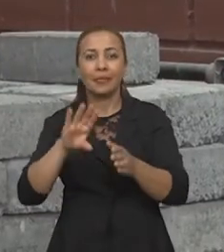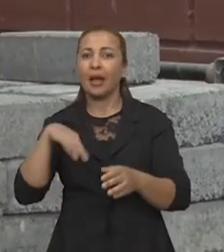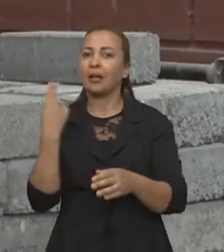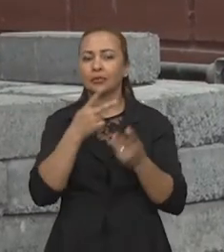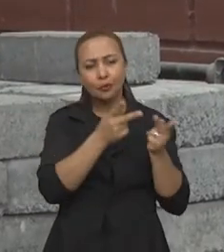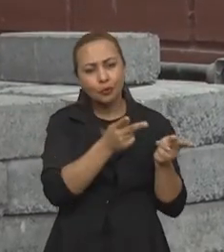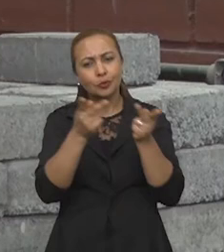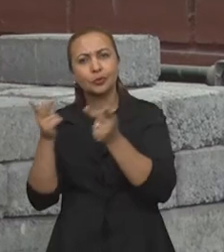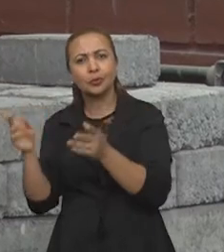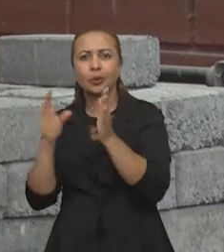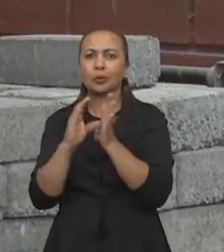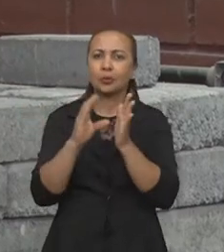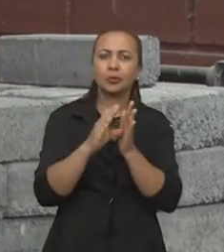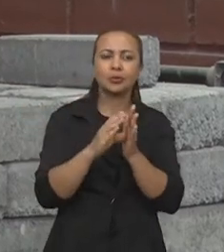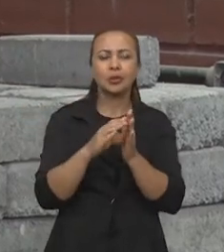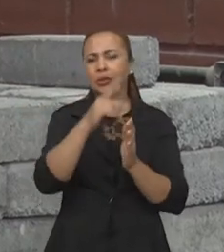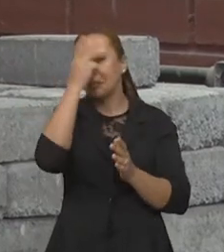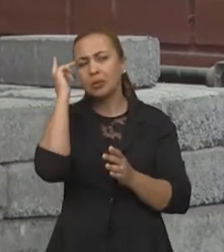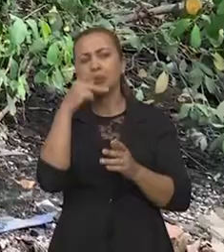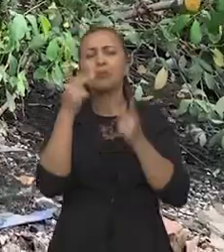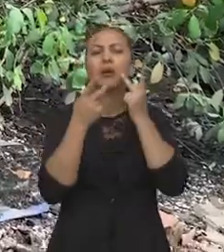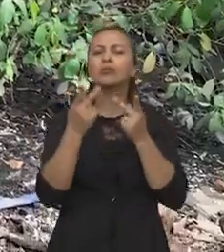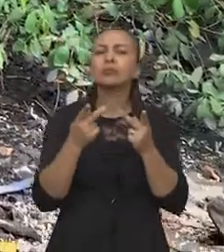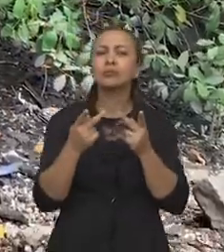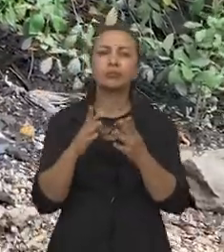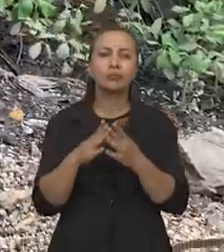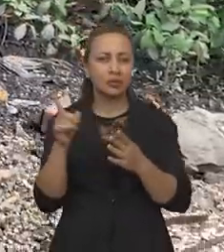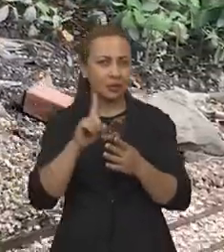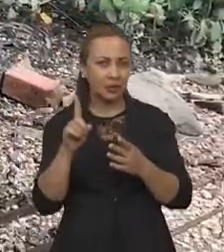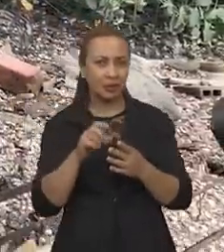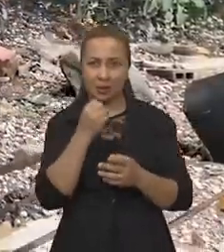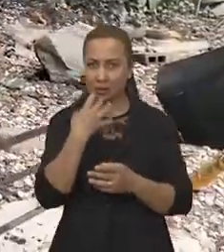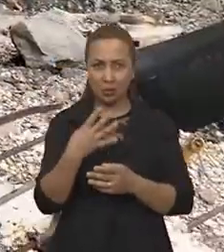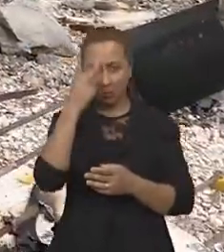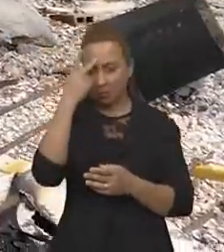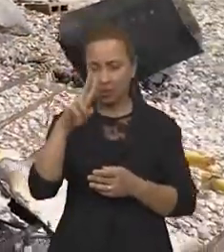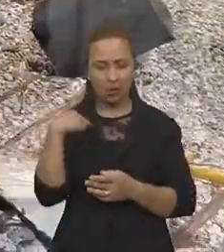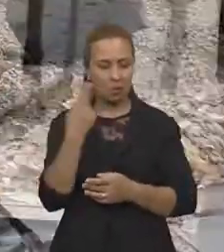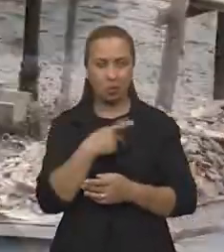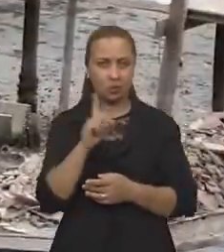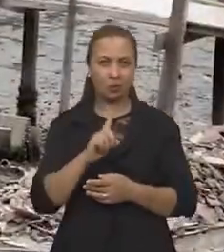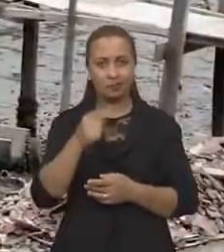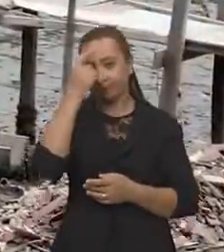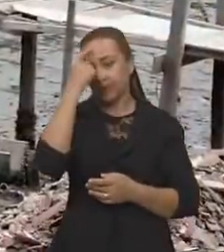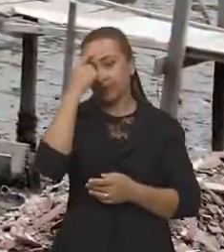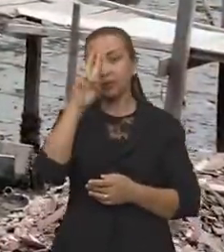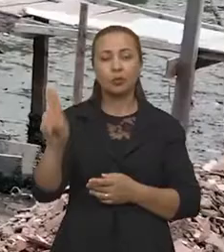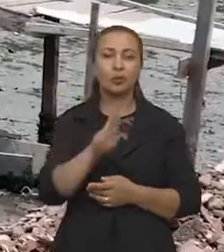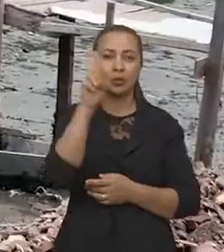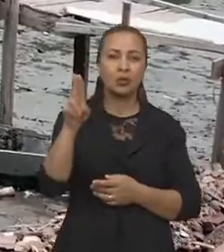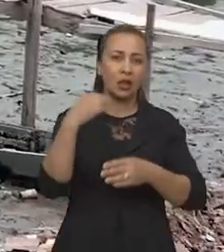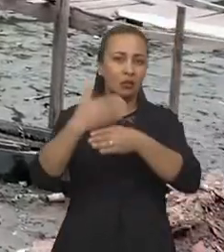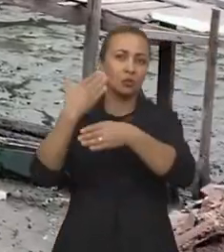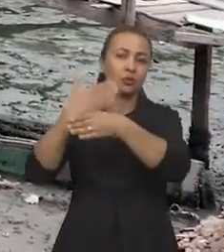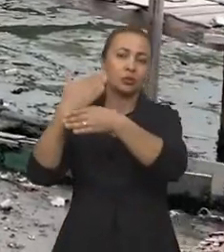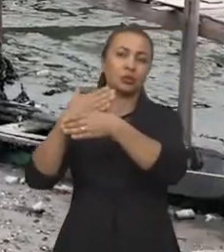Até que quando a gente foi na comunidade, um morador falou que isso não era muito viável para eles, que a gente pensava em